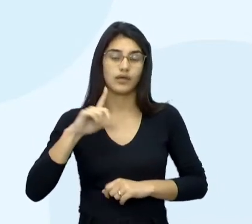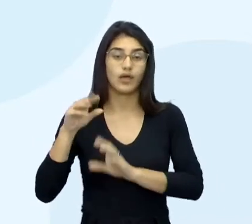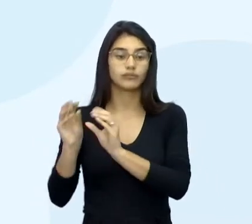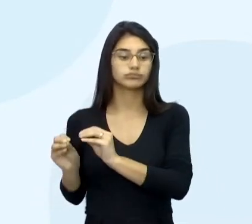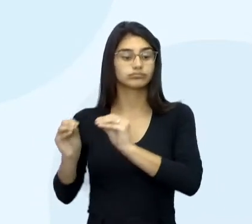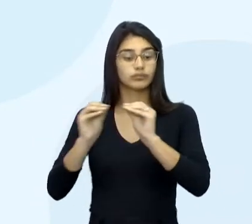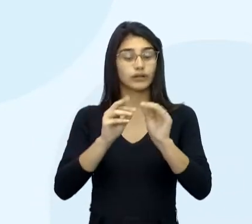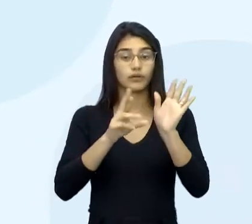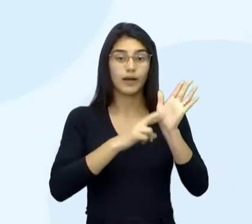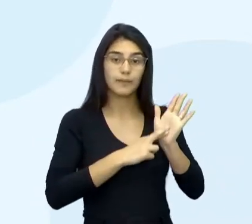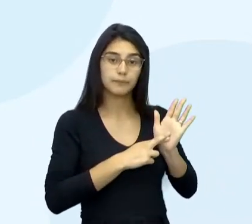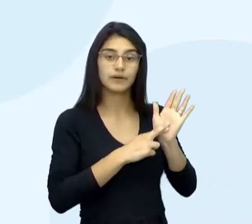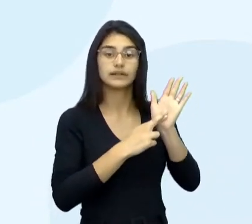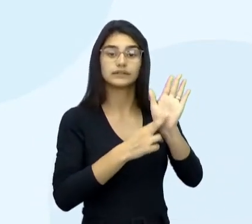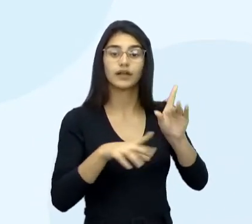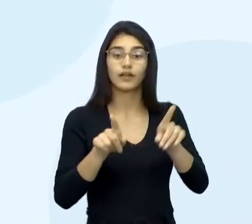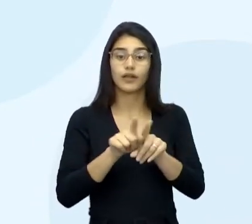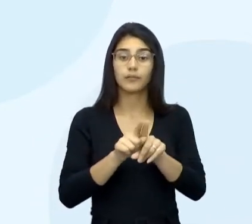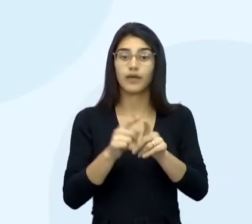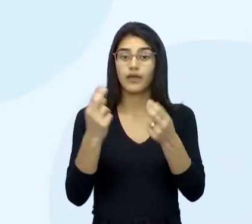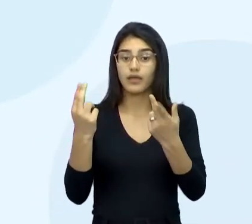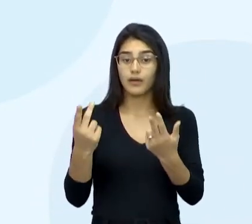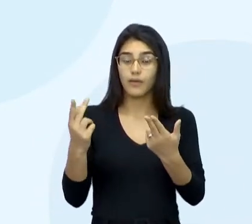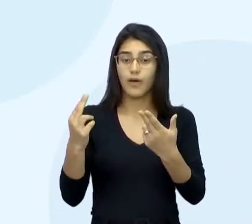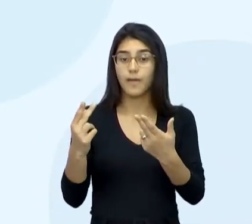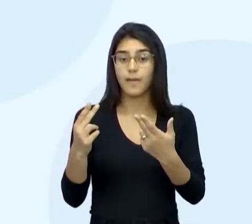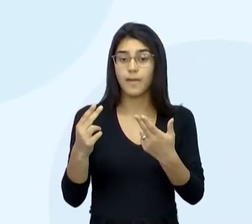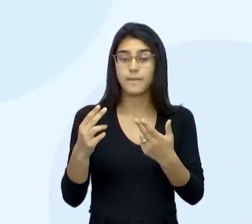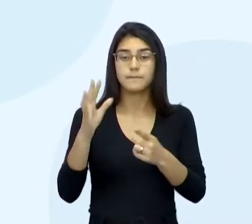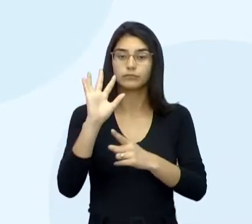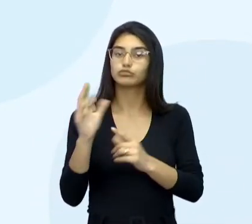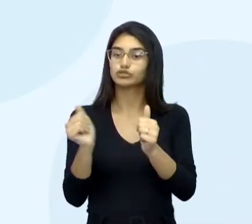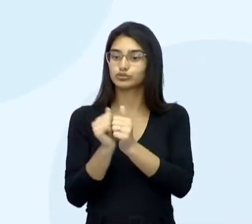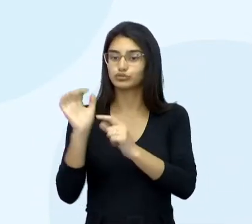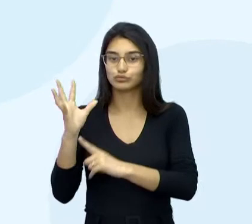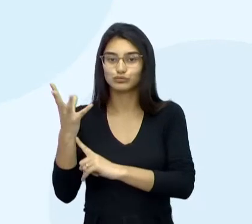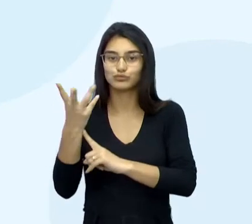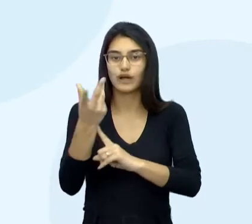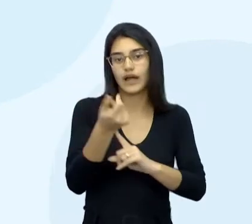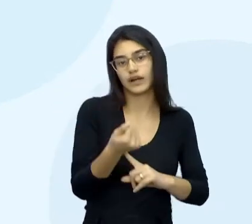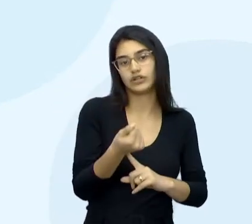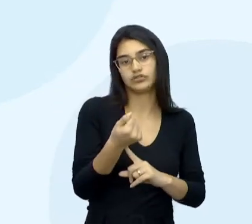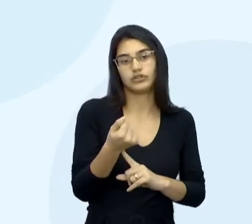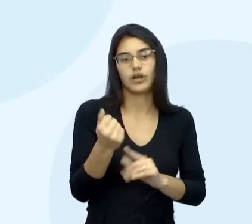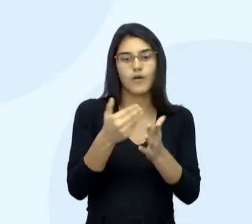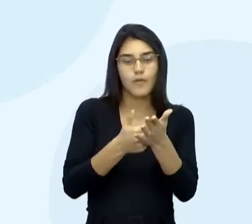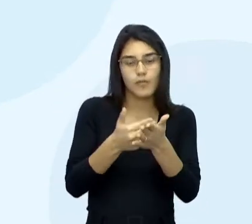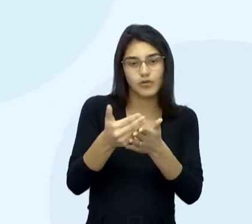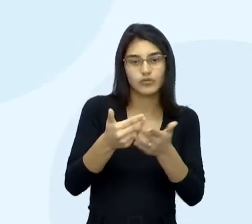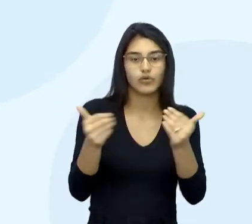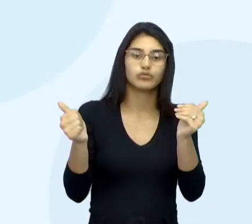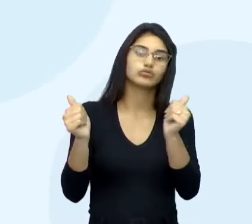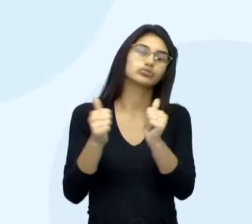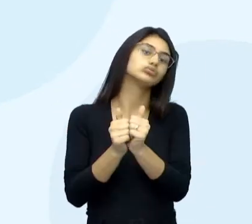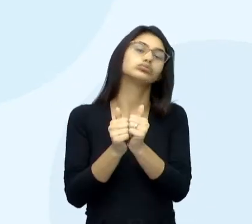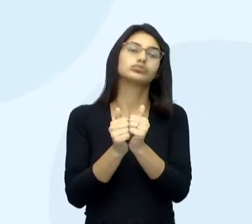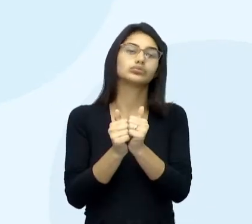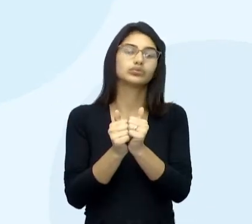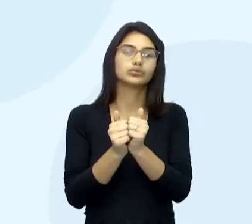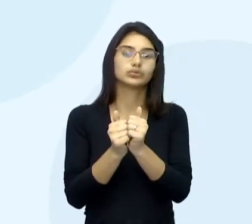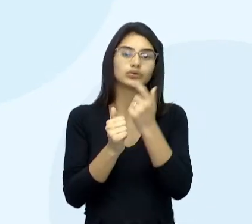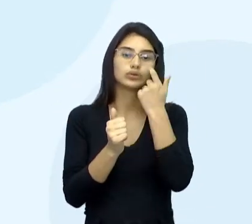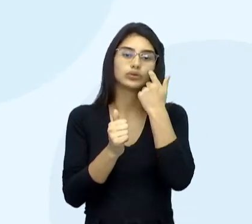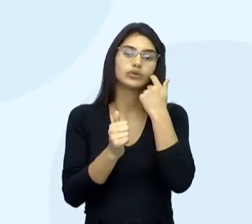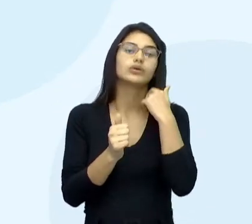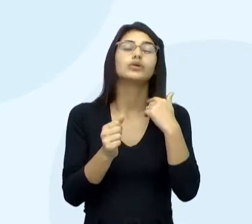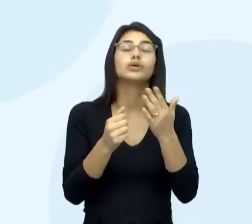que são trazidos, estão representados ali ao mesmo tempo pela arte né, que está nascendo aí junto com aí